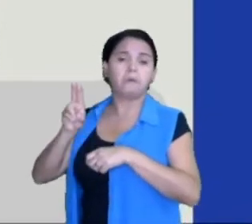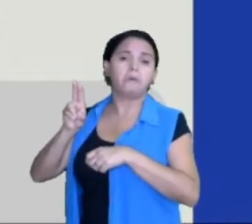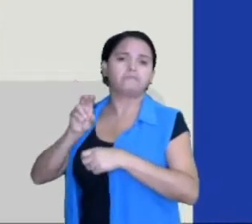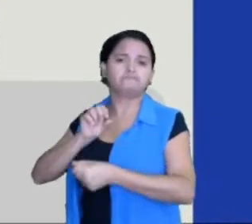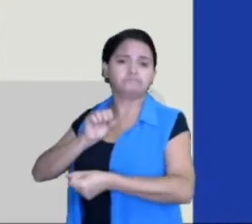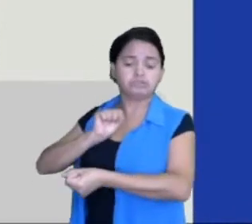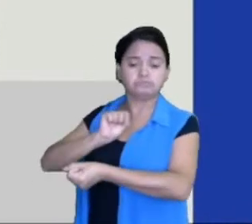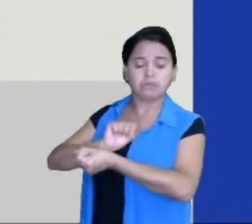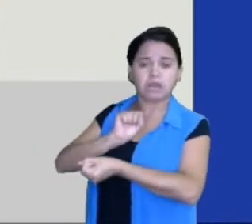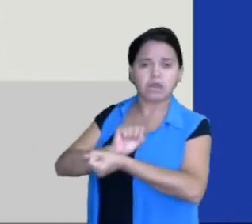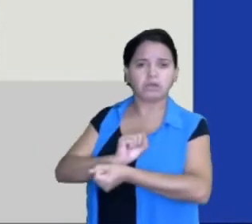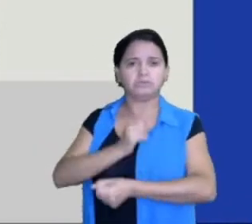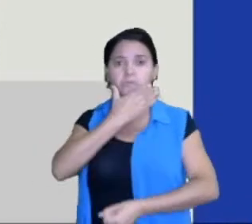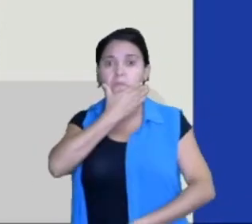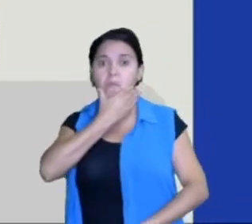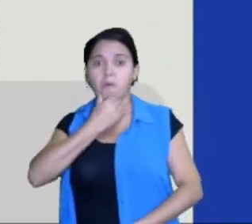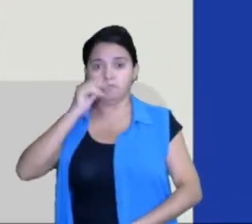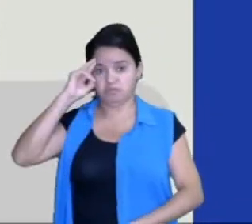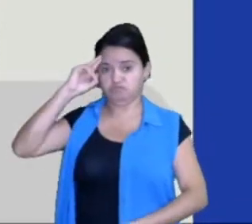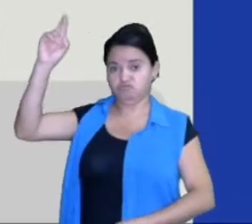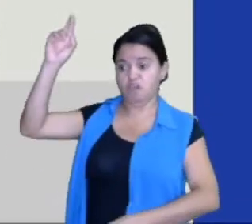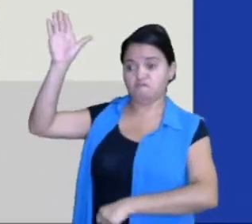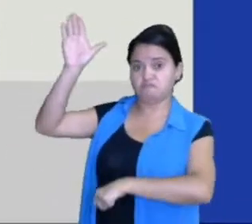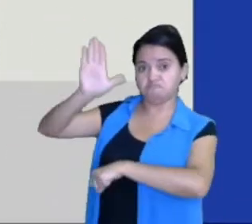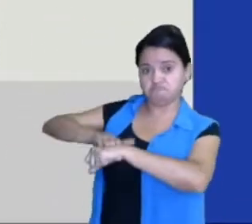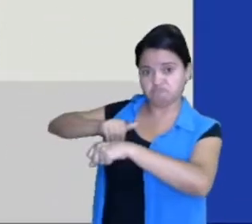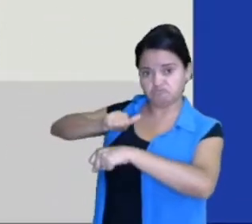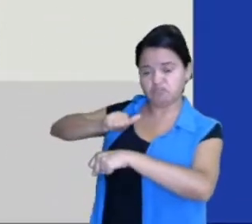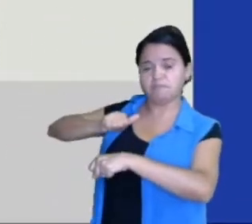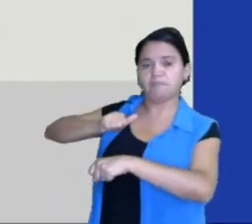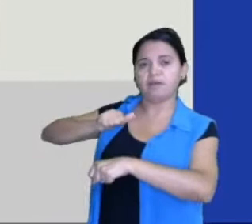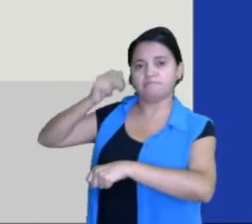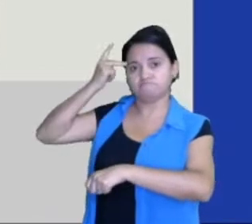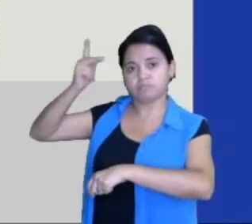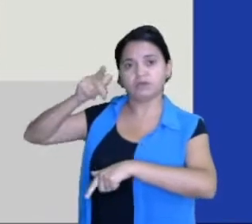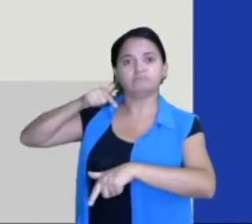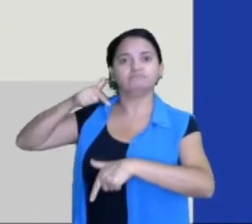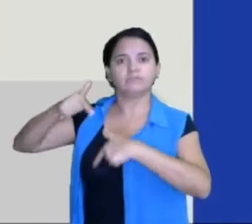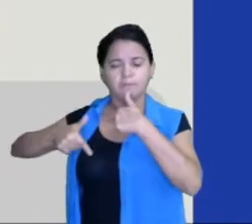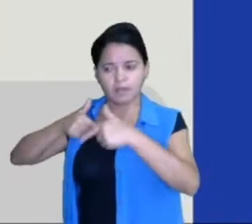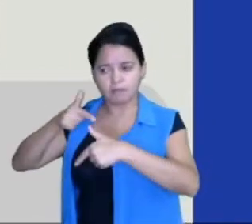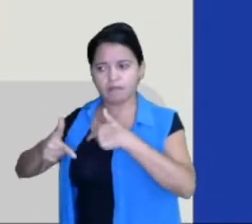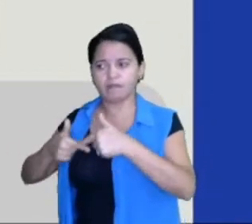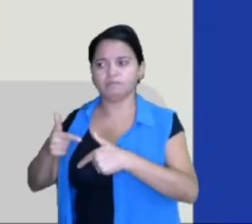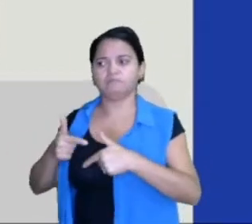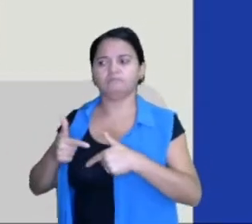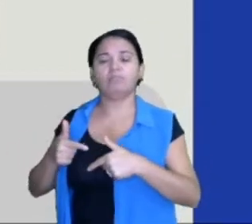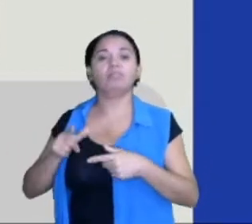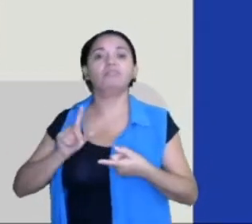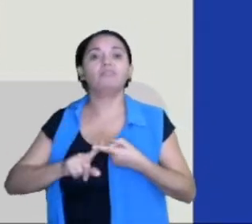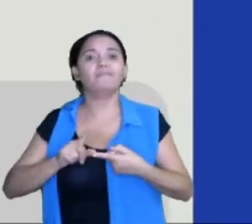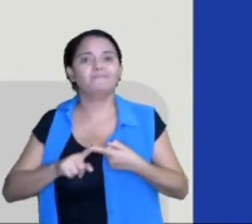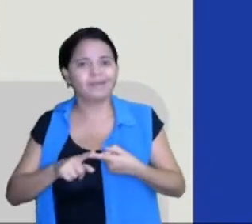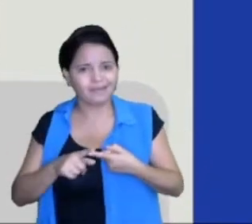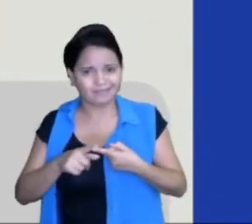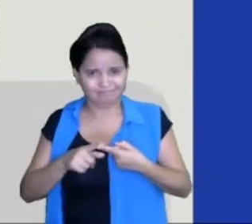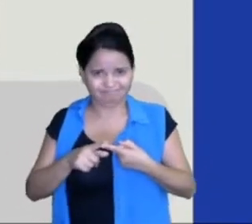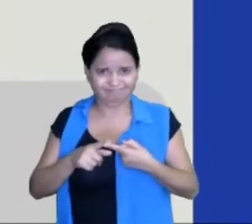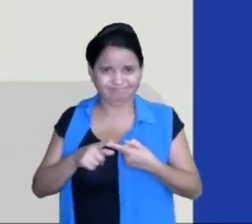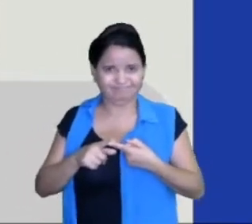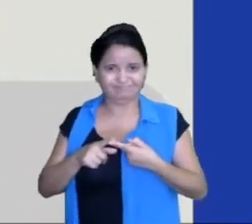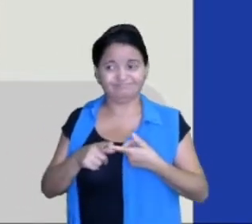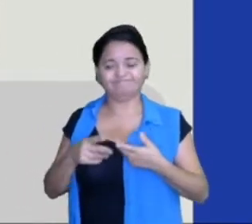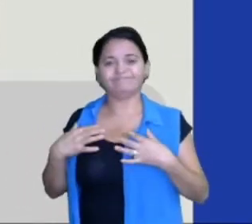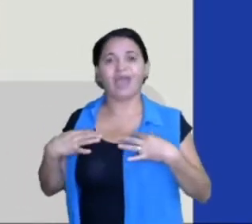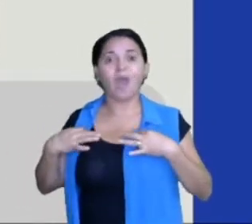proprietário chamar para realizar algum tipo de trabalho. O que chama a atenção são as roupas também que eles usam, né?